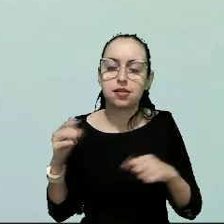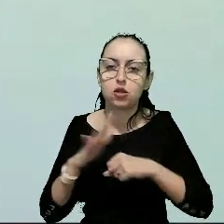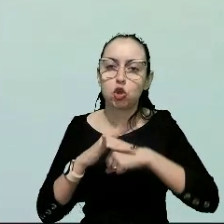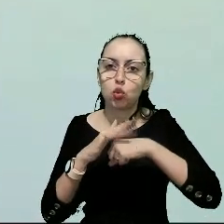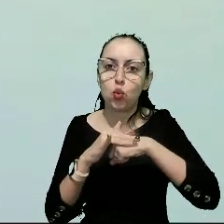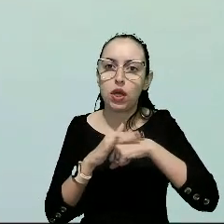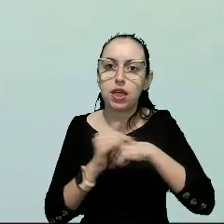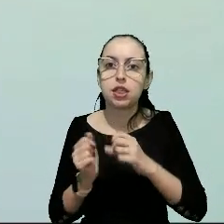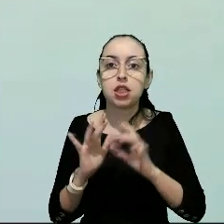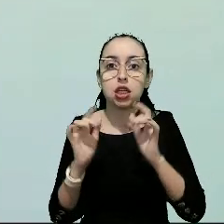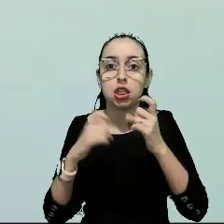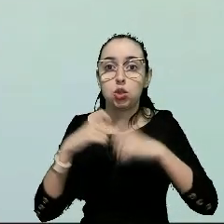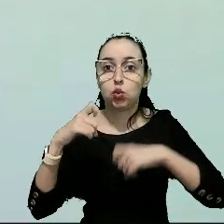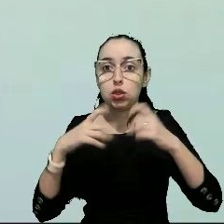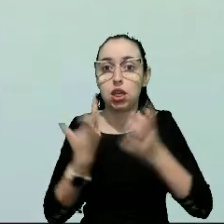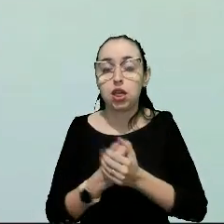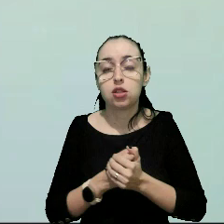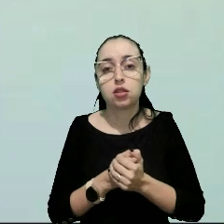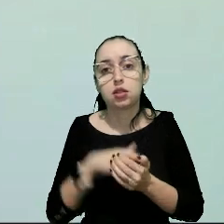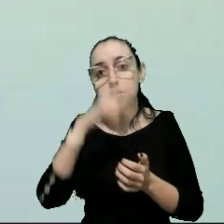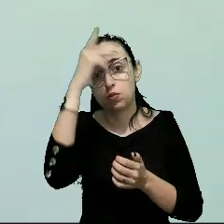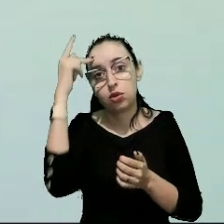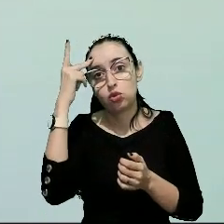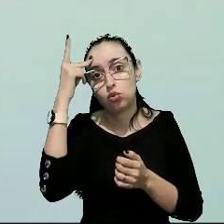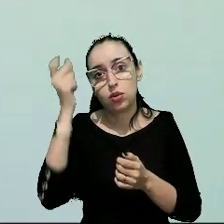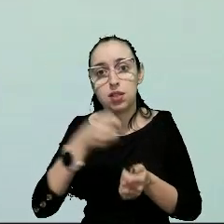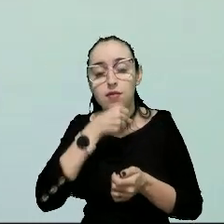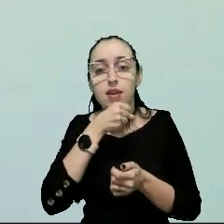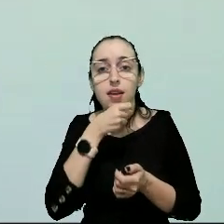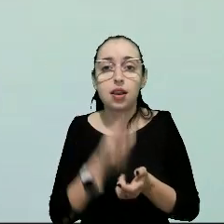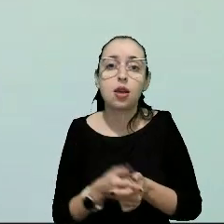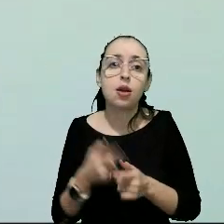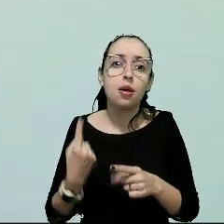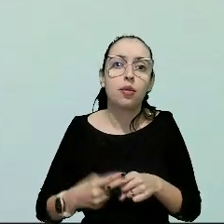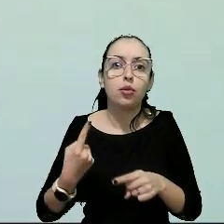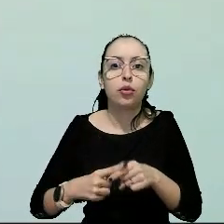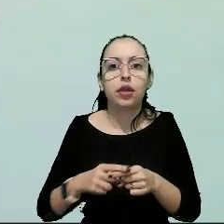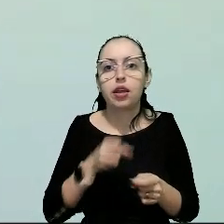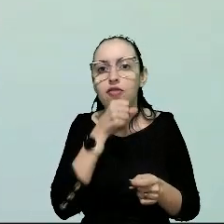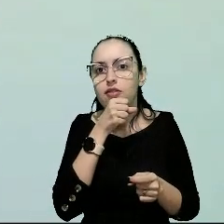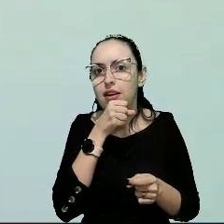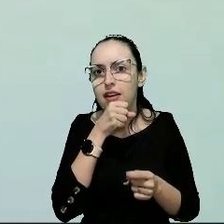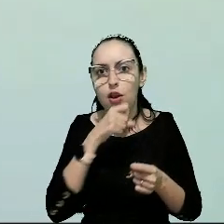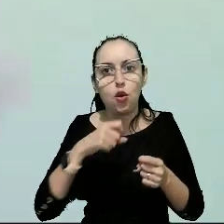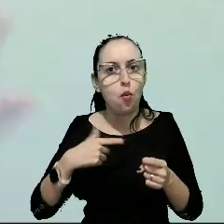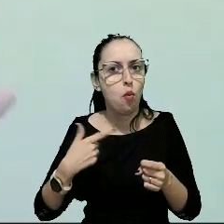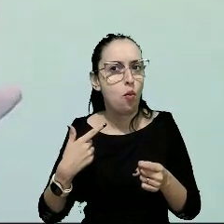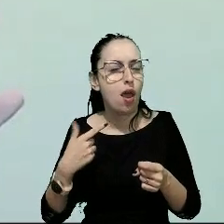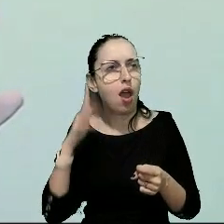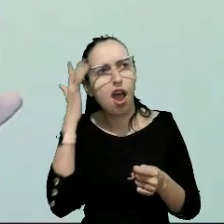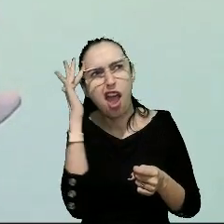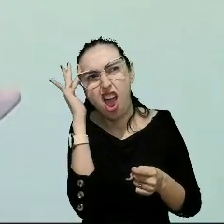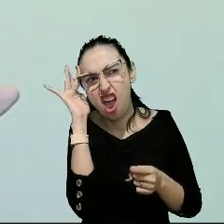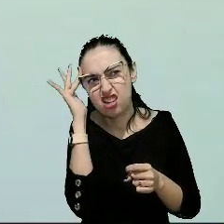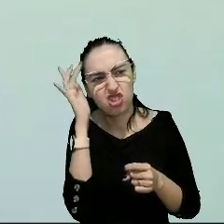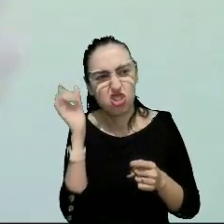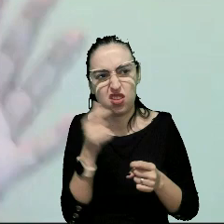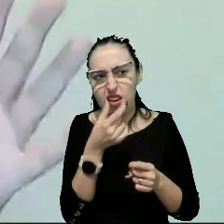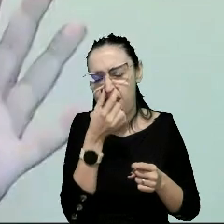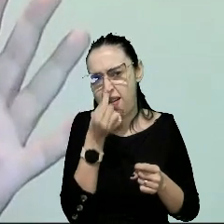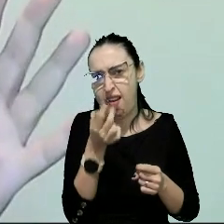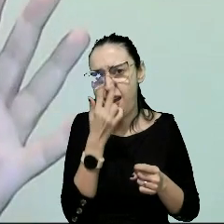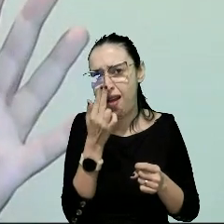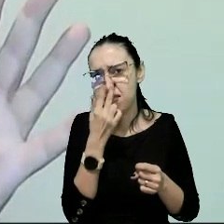de doenças sexualmente transmissíveis em pessoas mais velhas. Porque todo mundo acha que velho não trepa, e